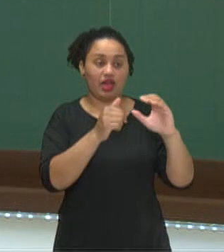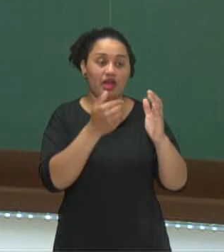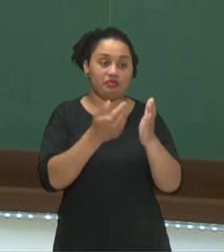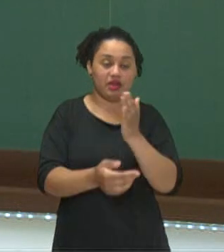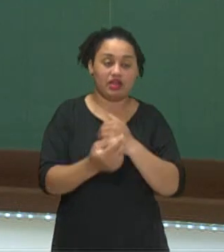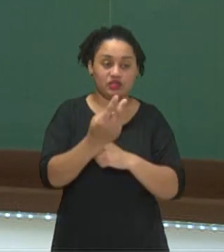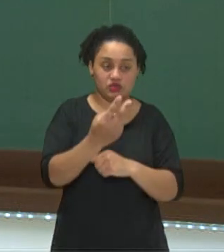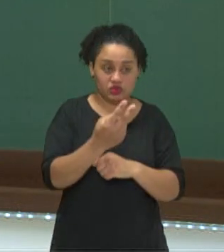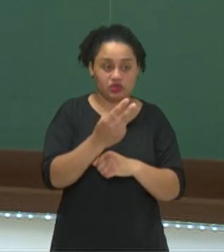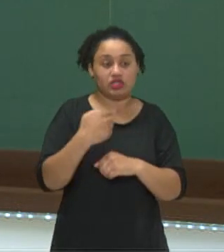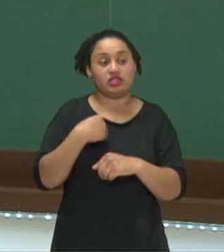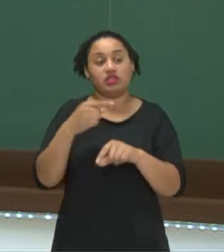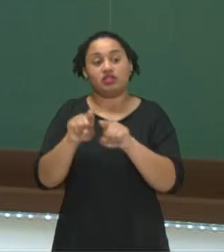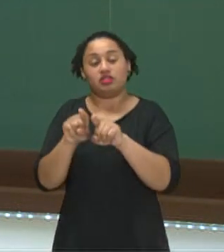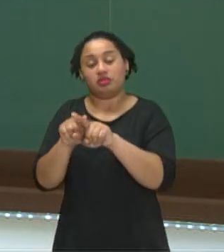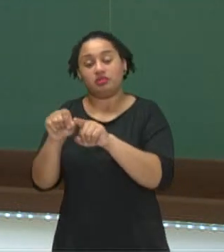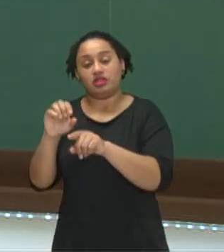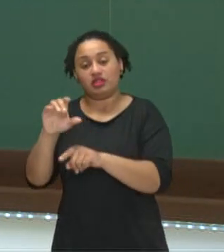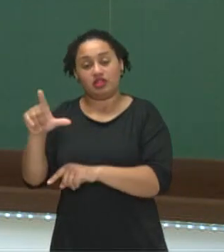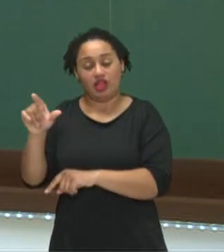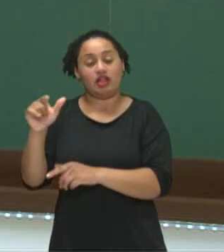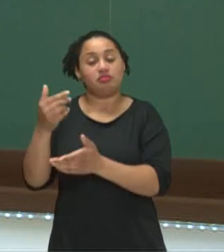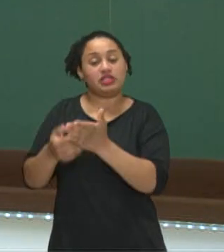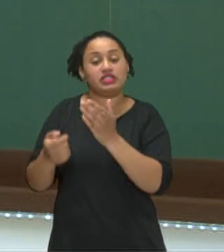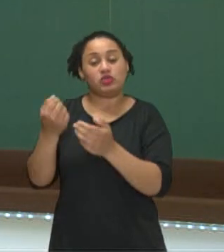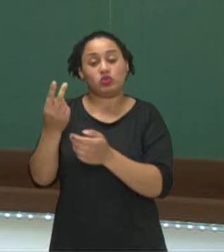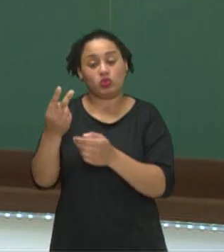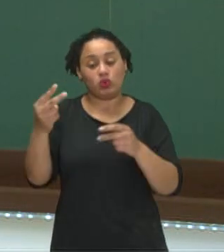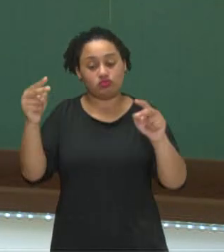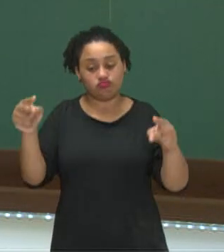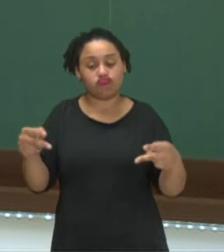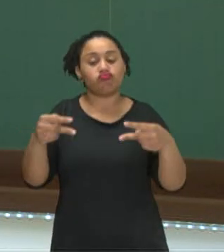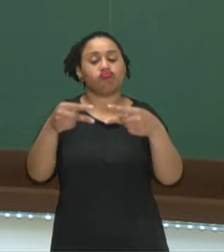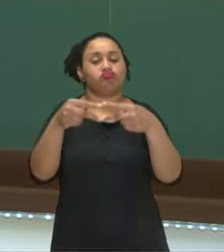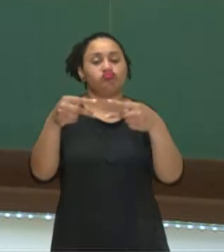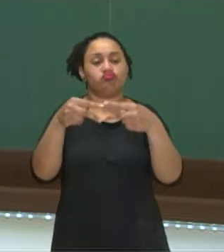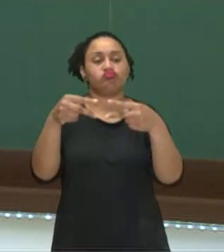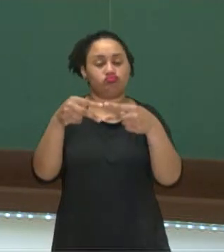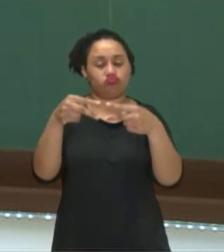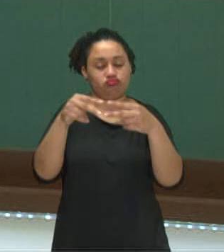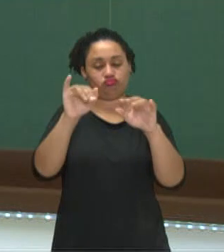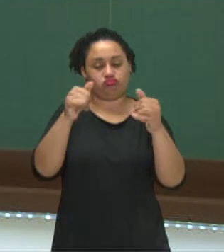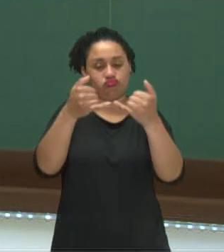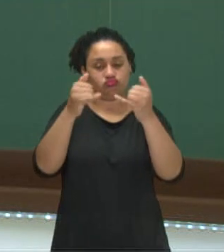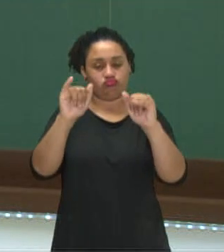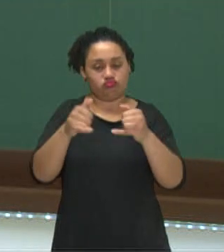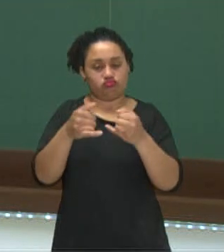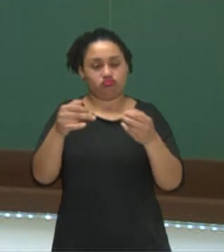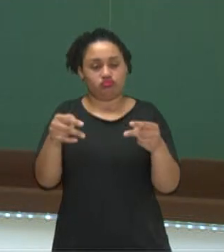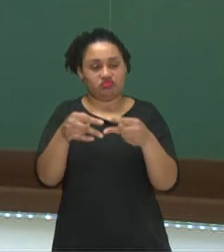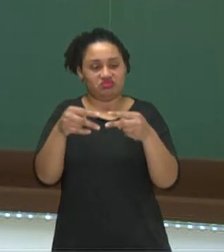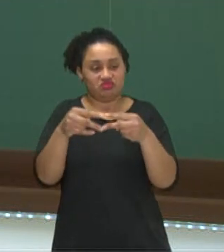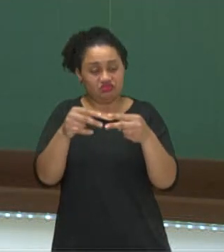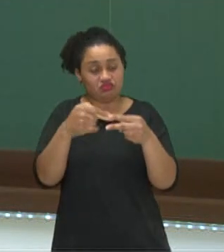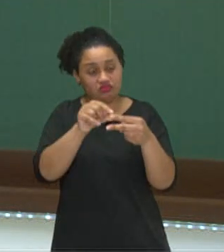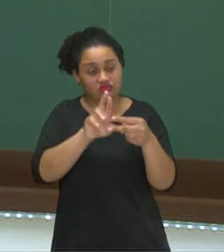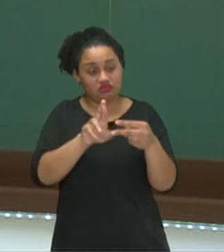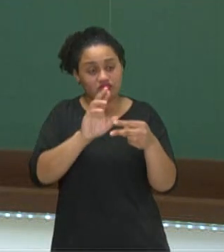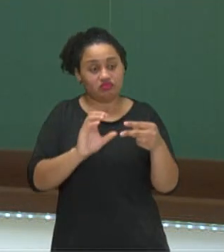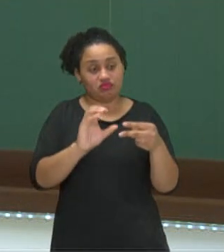de 2 cloros aqui para ter, né, a união aí nas continhas das nossas cargas dando 0. Então, por